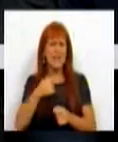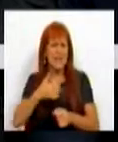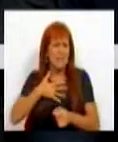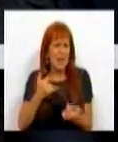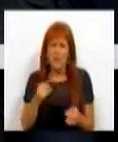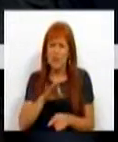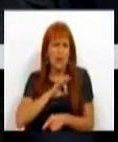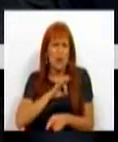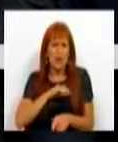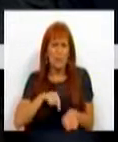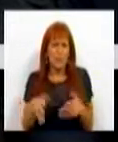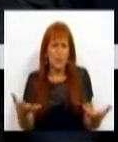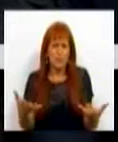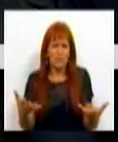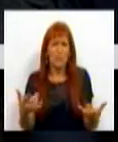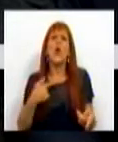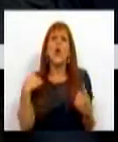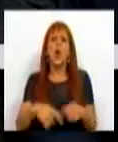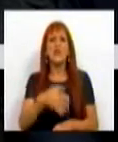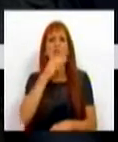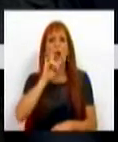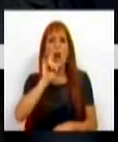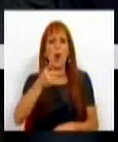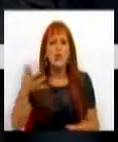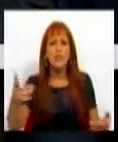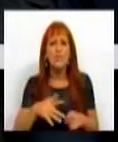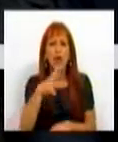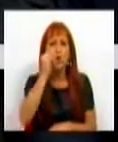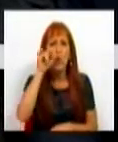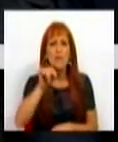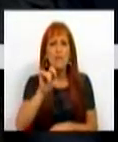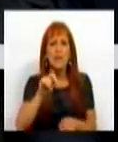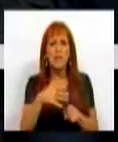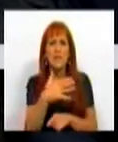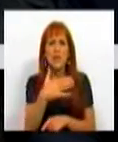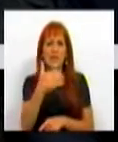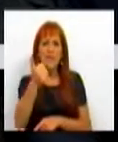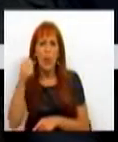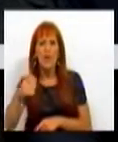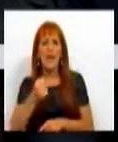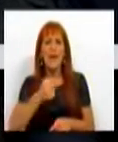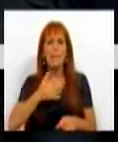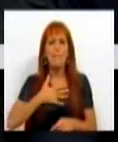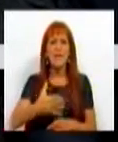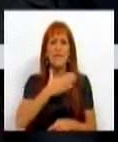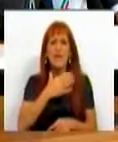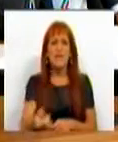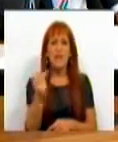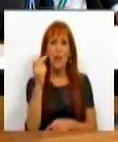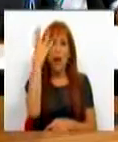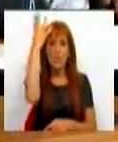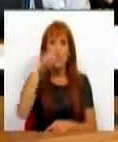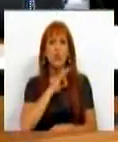seja, senhor deputado, nós estamos a falar de 12.850 empresas que faliram em 4 anos. Os